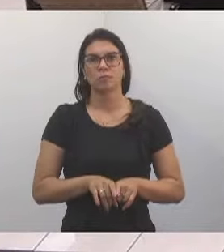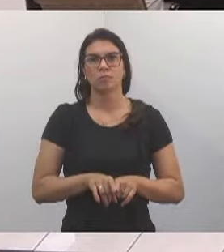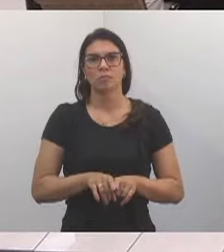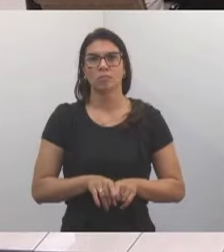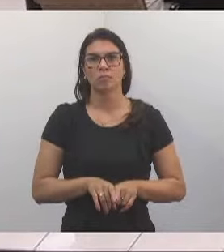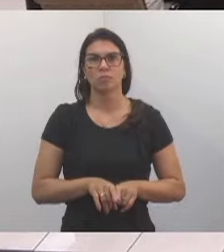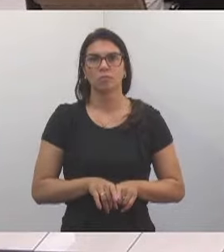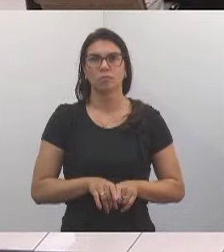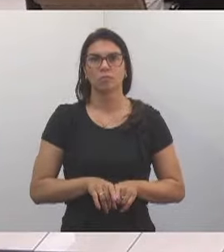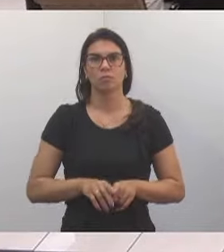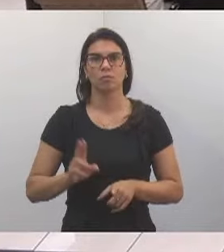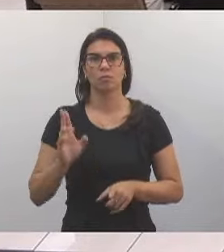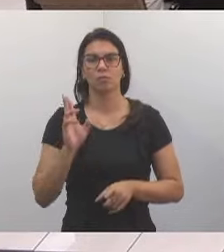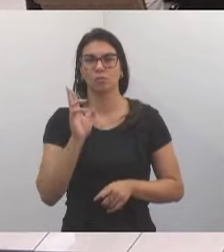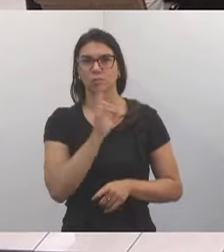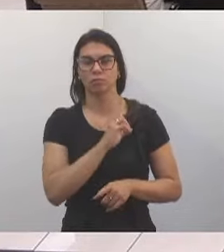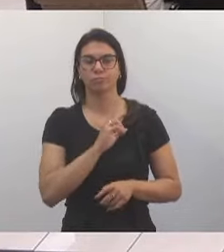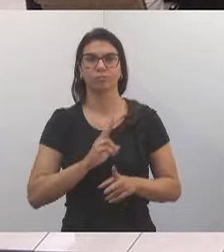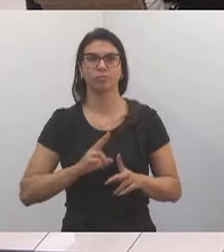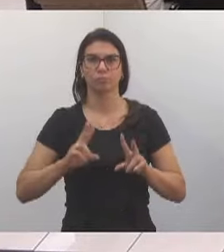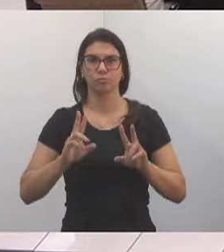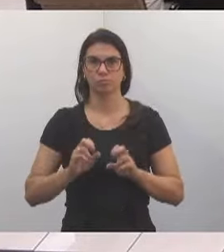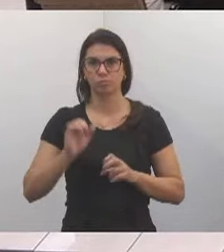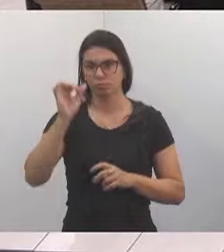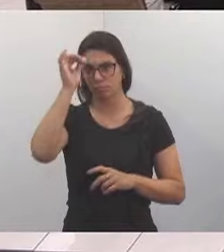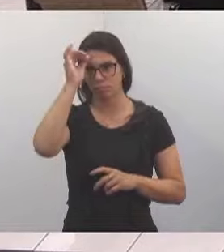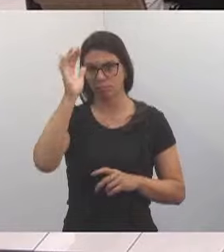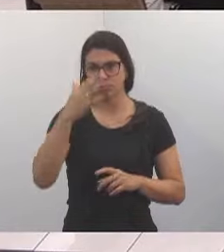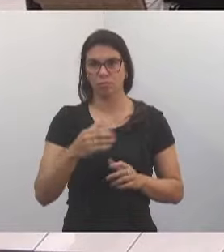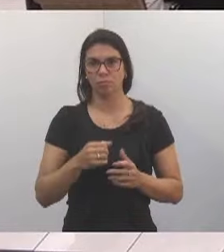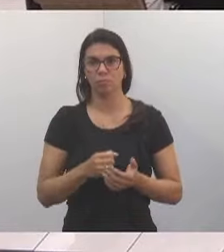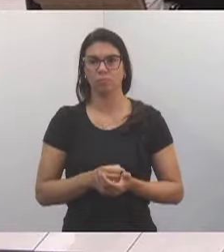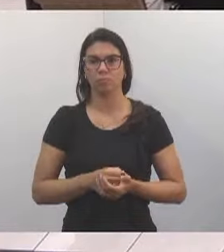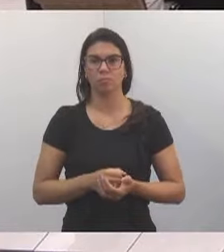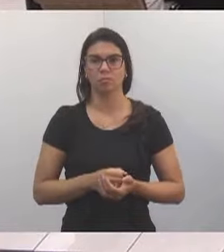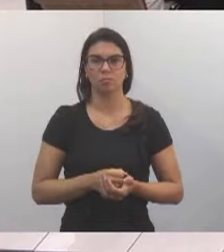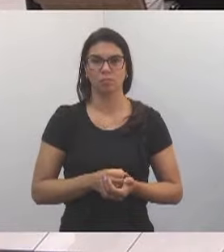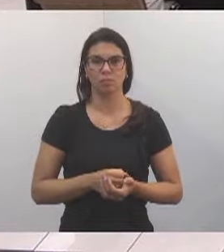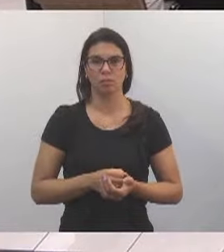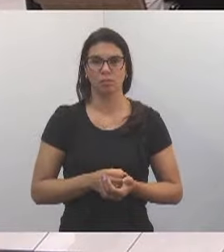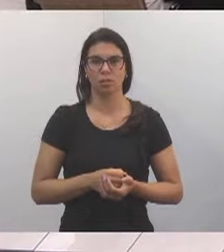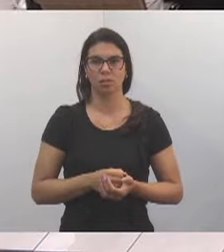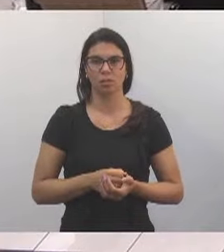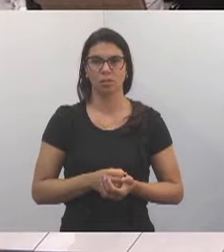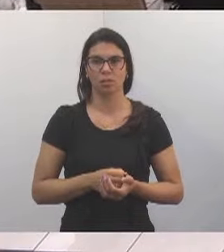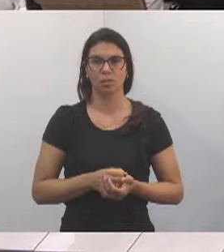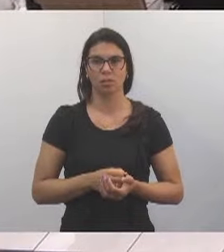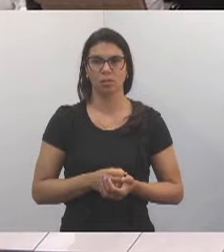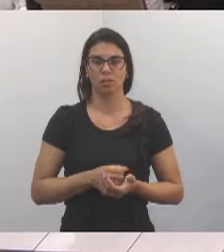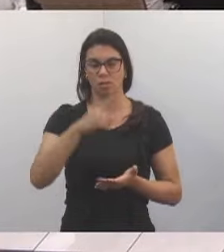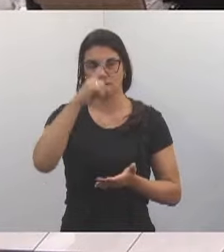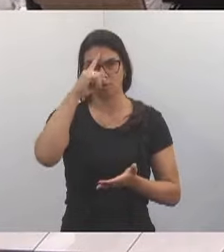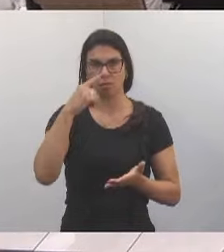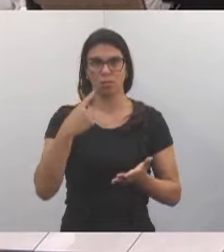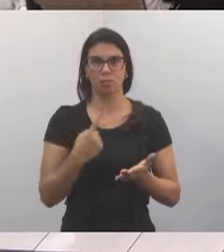posicionamento urgente com relação. Agendamento de cirurgia para munícipe sob o registro